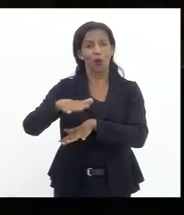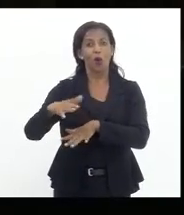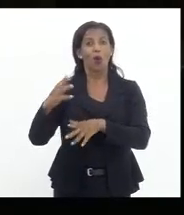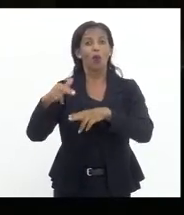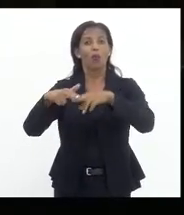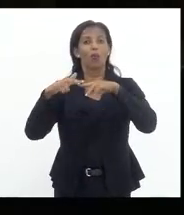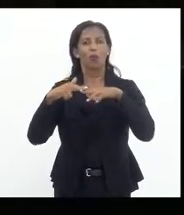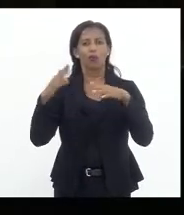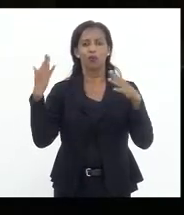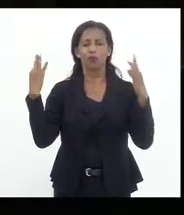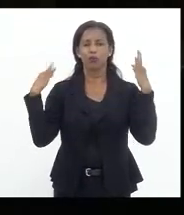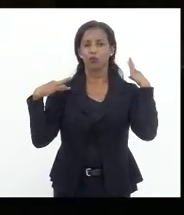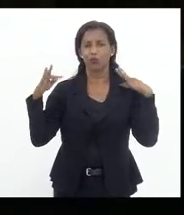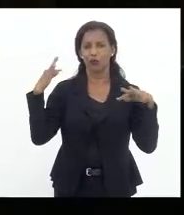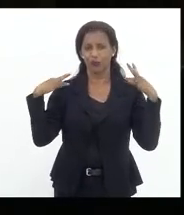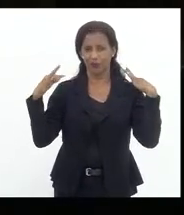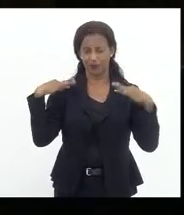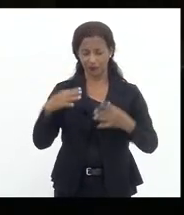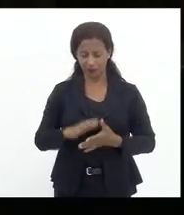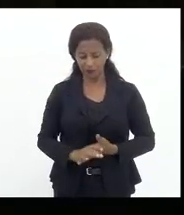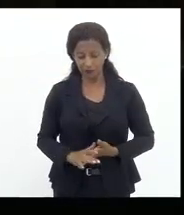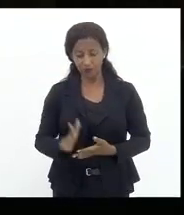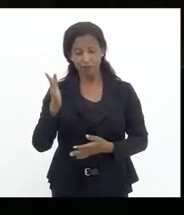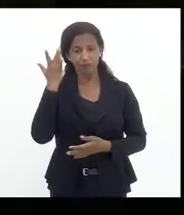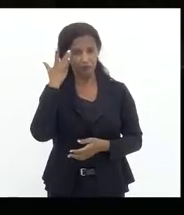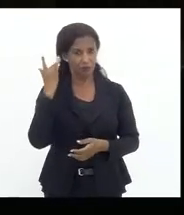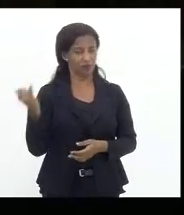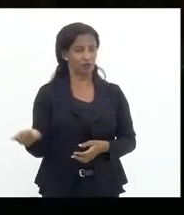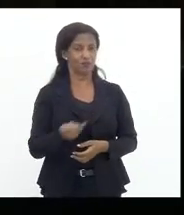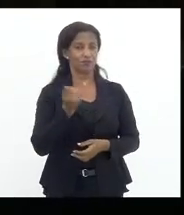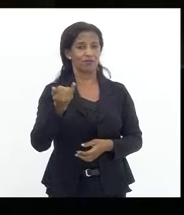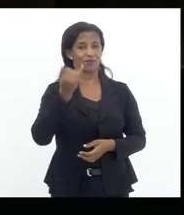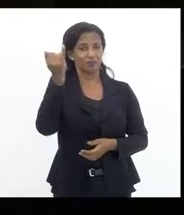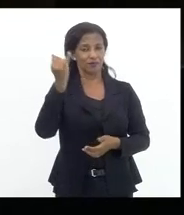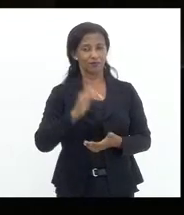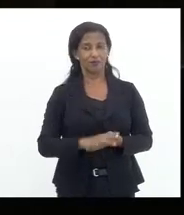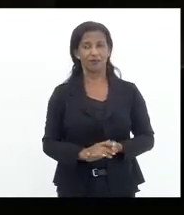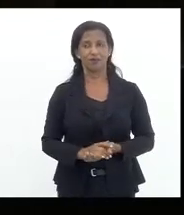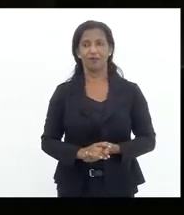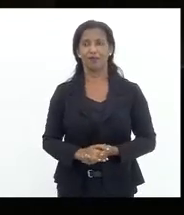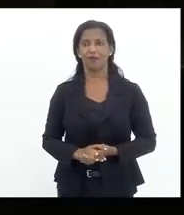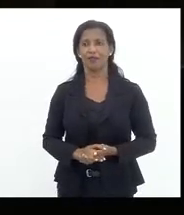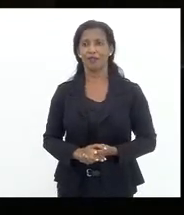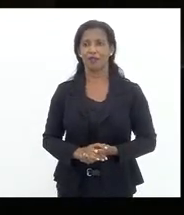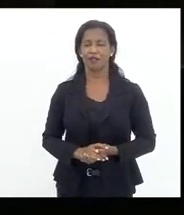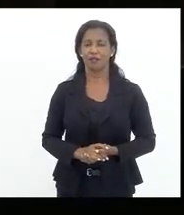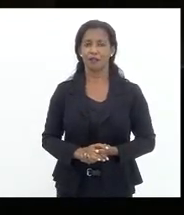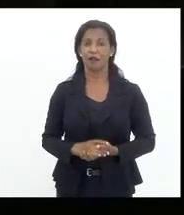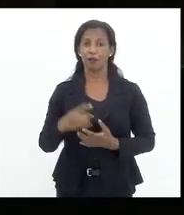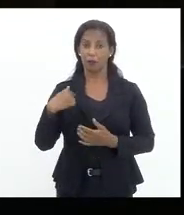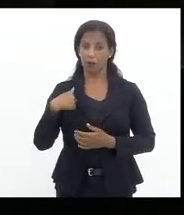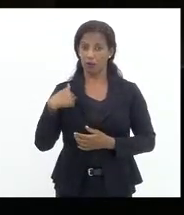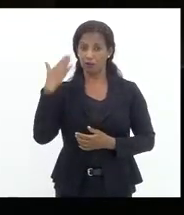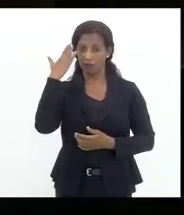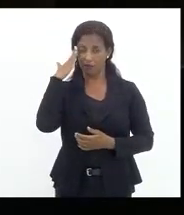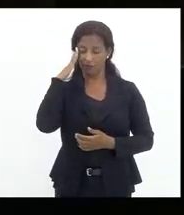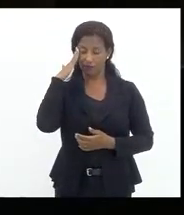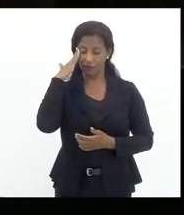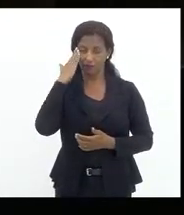turismo. Eu acho importantíssimo, isto, pelo que eu estou